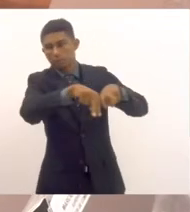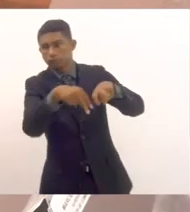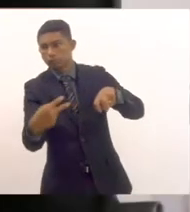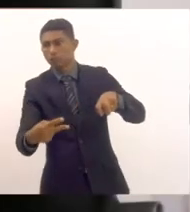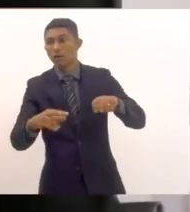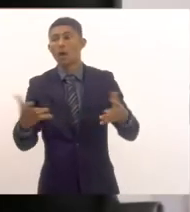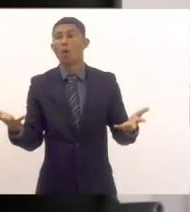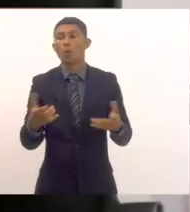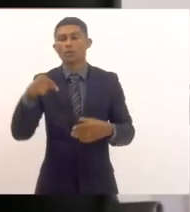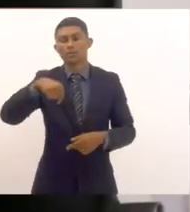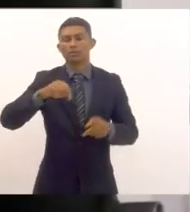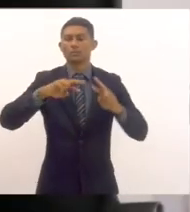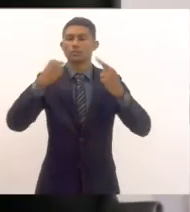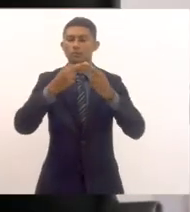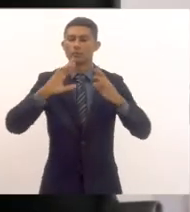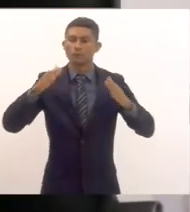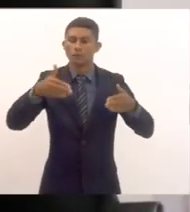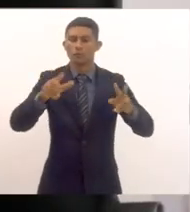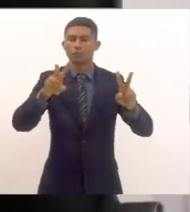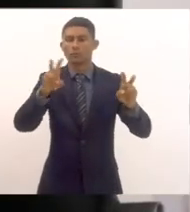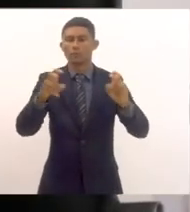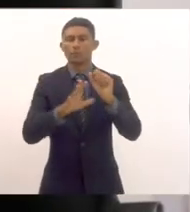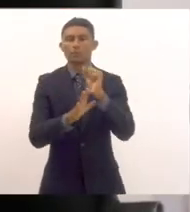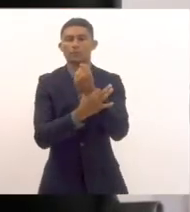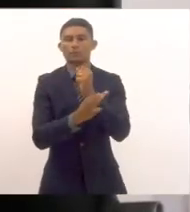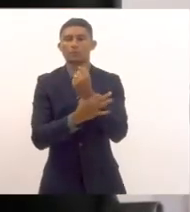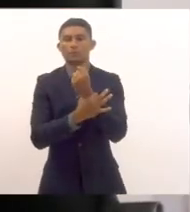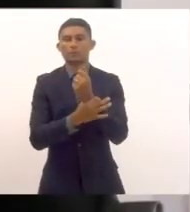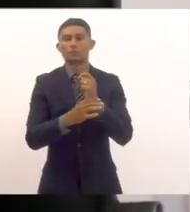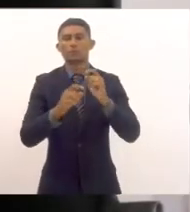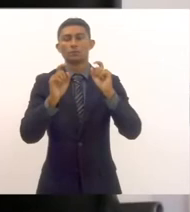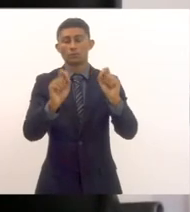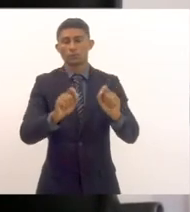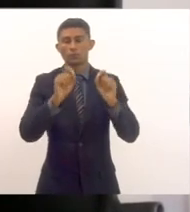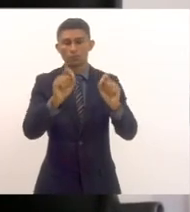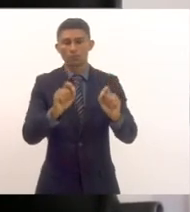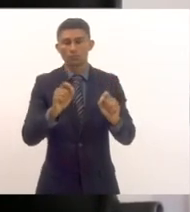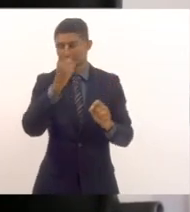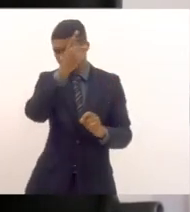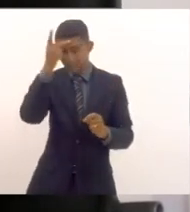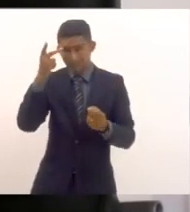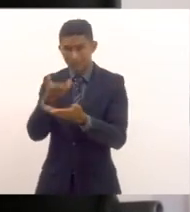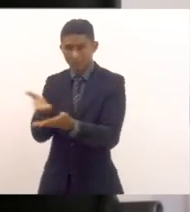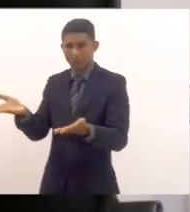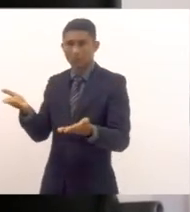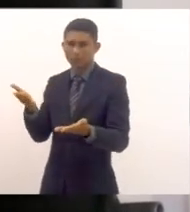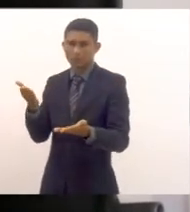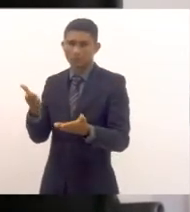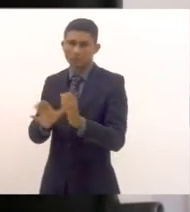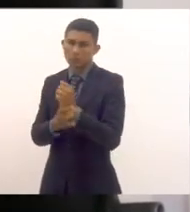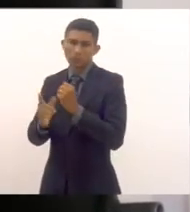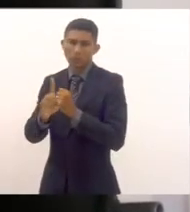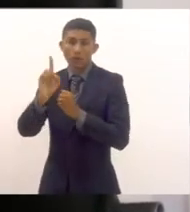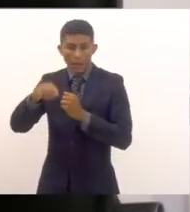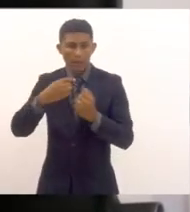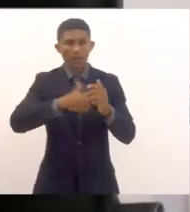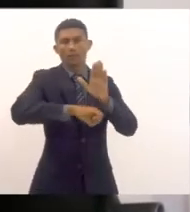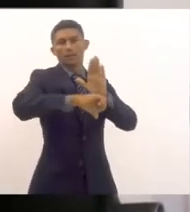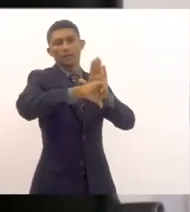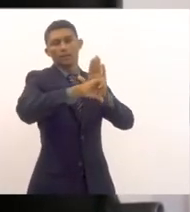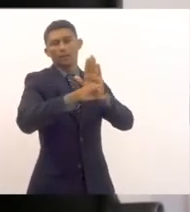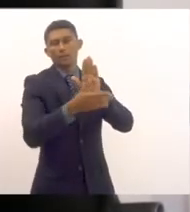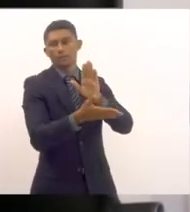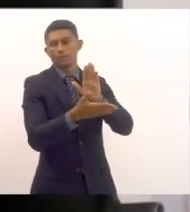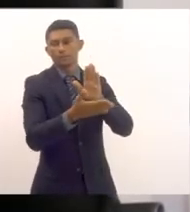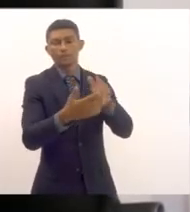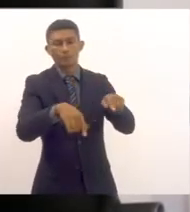sessão de hoje o foco do da porta da Segurança não era a segurança do pontífice à integridade do usuário para o enfrentamento da situação do crime